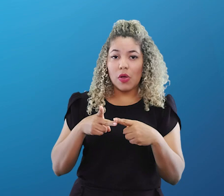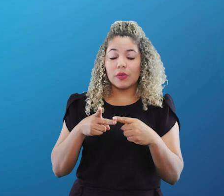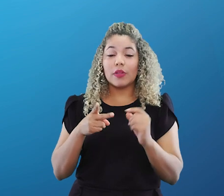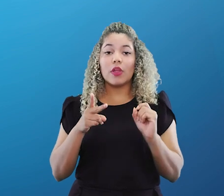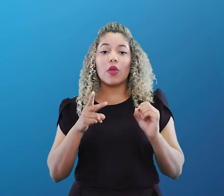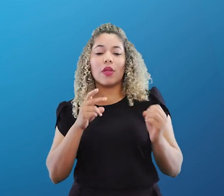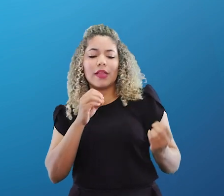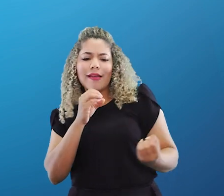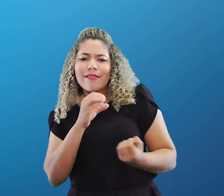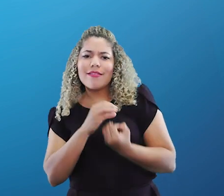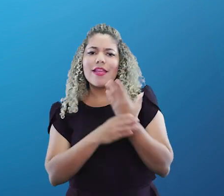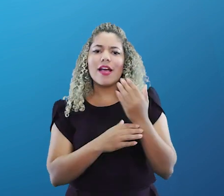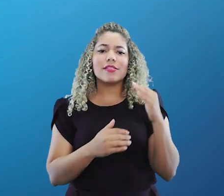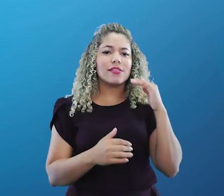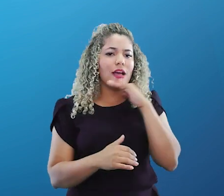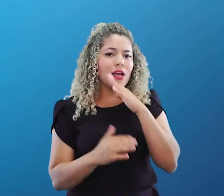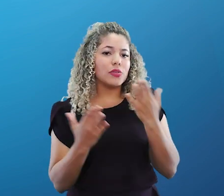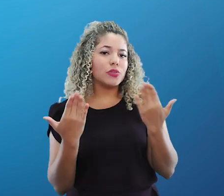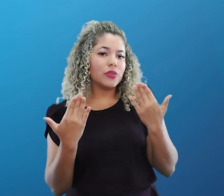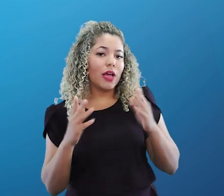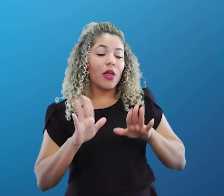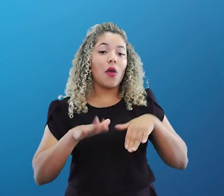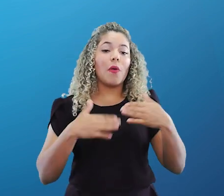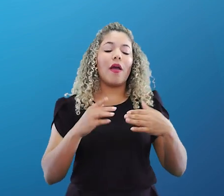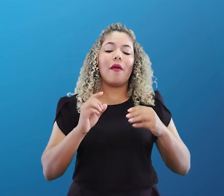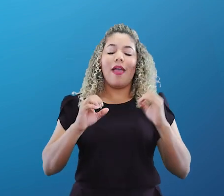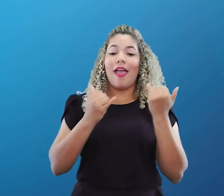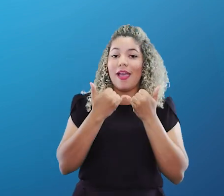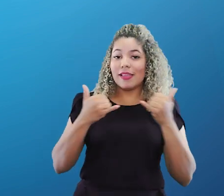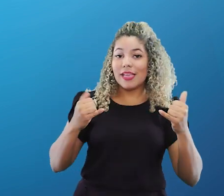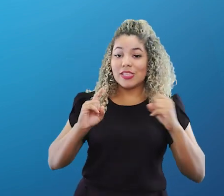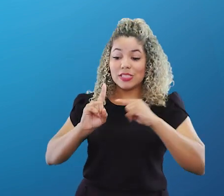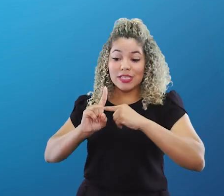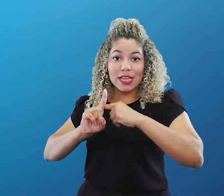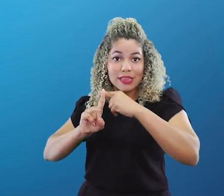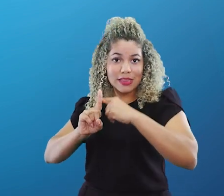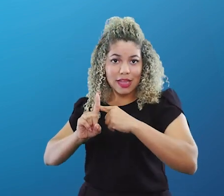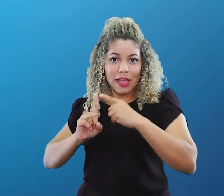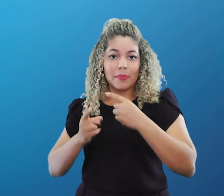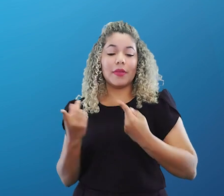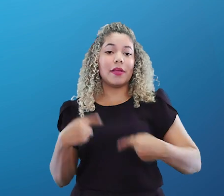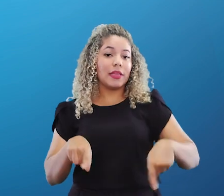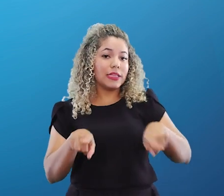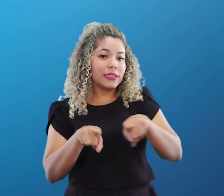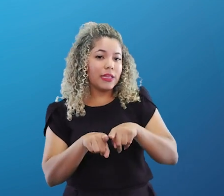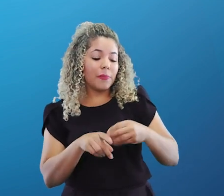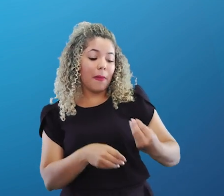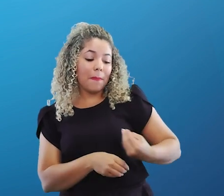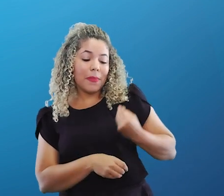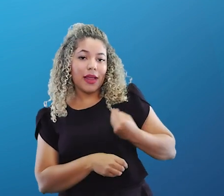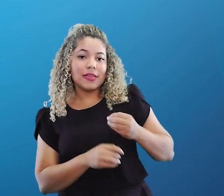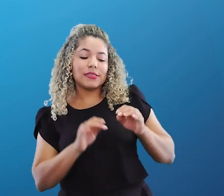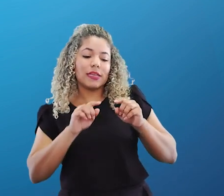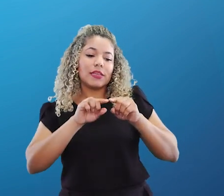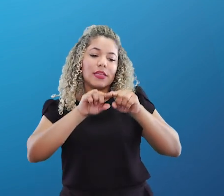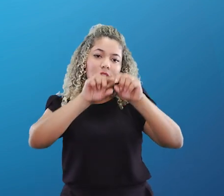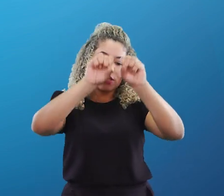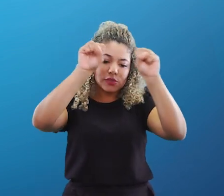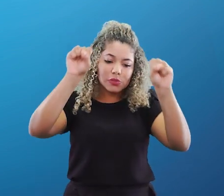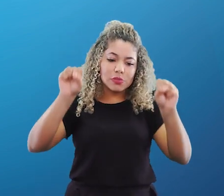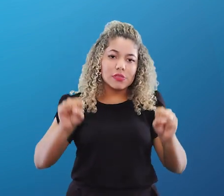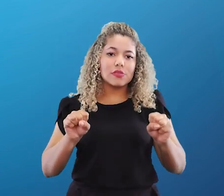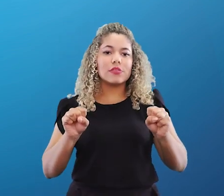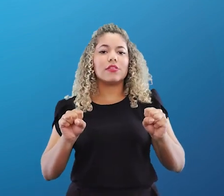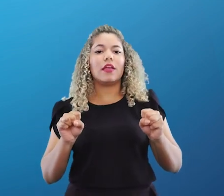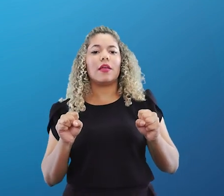à produção de calor, que é justamente energia térmica. A quantidade de energia contida em algum sistema exclusivamente